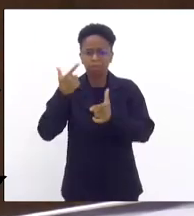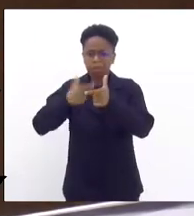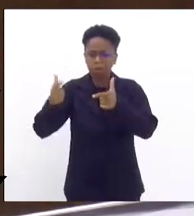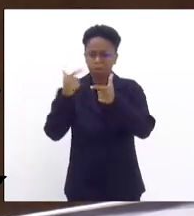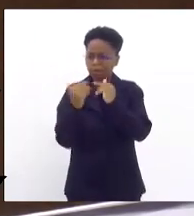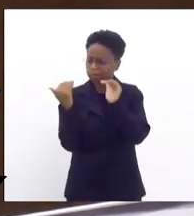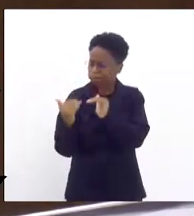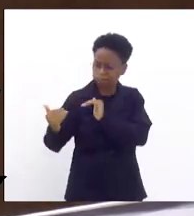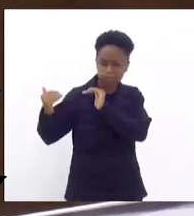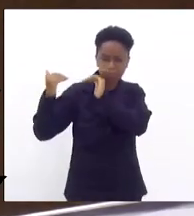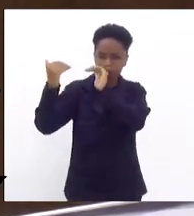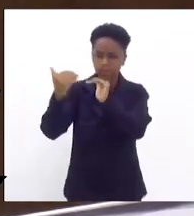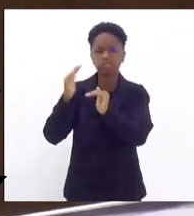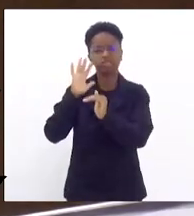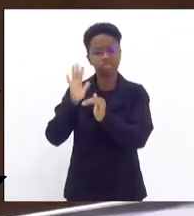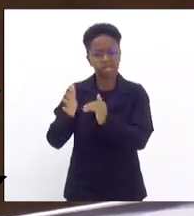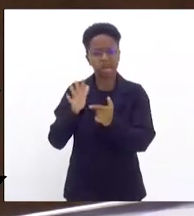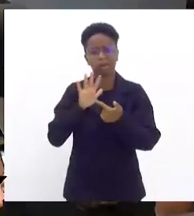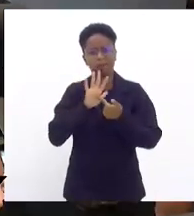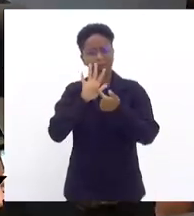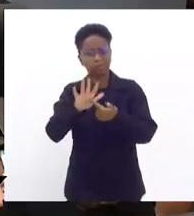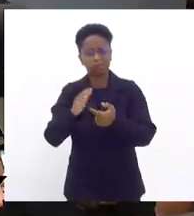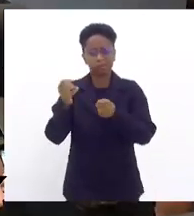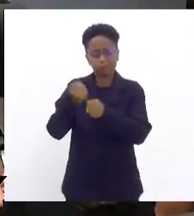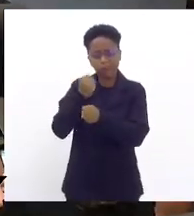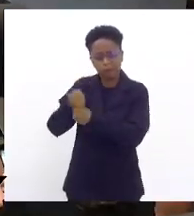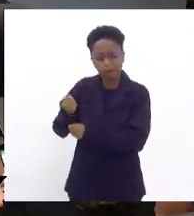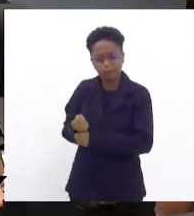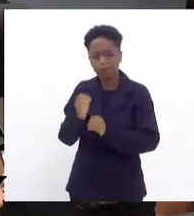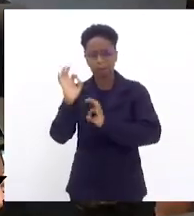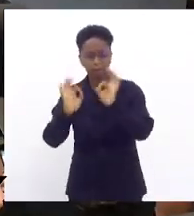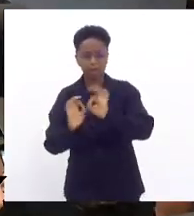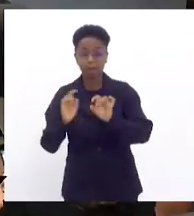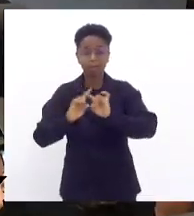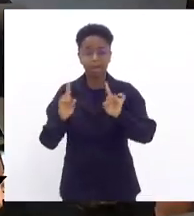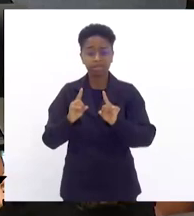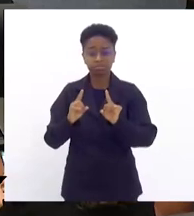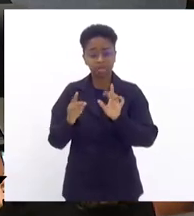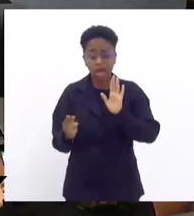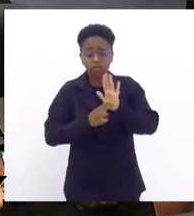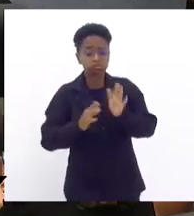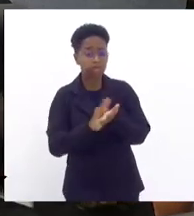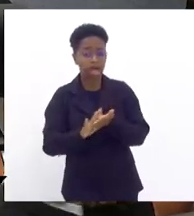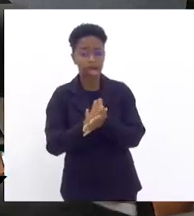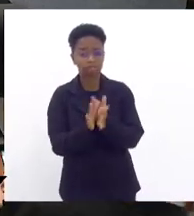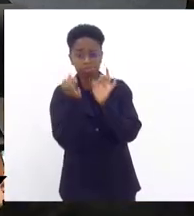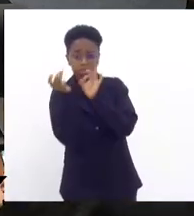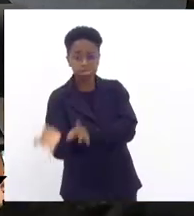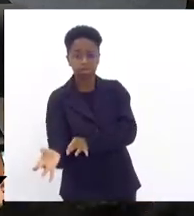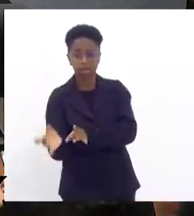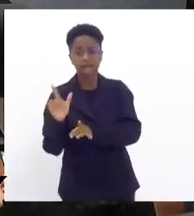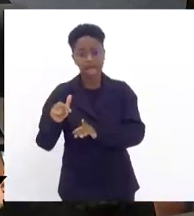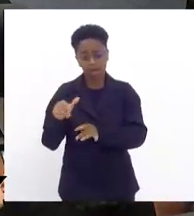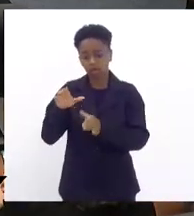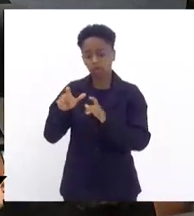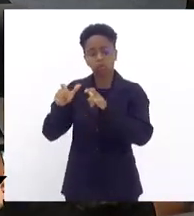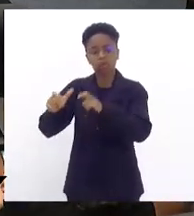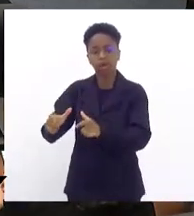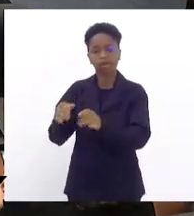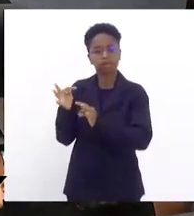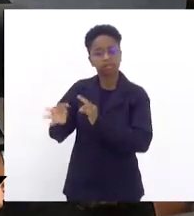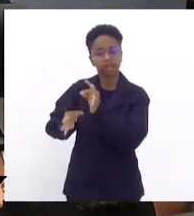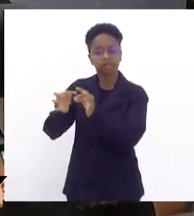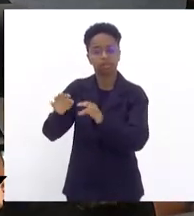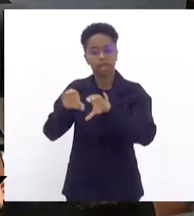enorme, que já foi feito terraplanagem, infraestrutura, e ninguém quer assumir essa estação de tratamento de esgoto. E aí, doutor Delair,